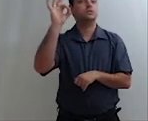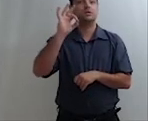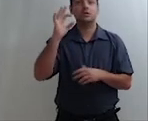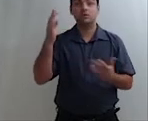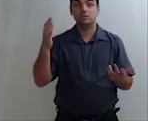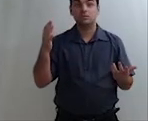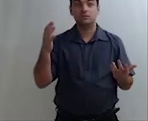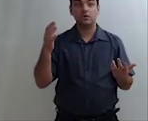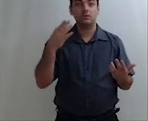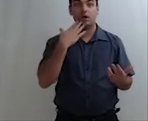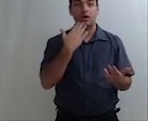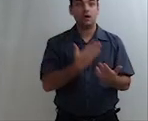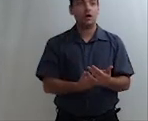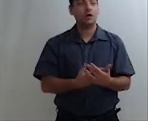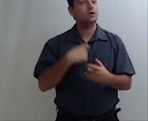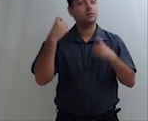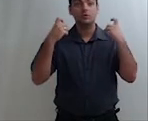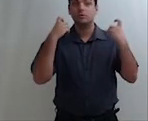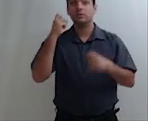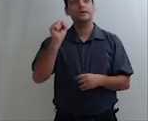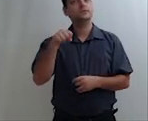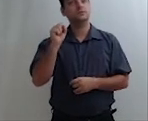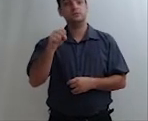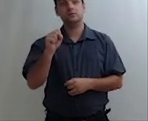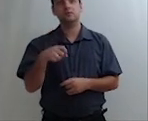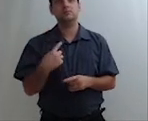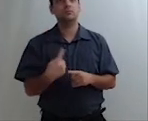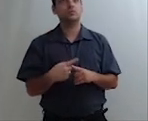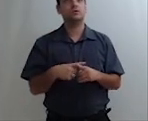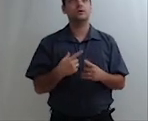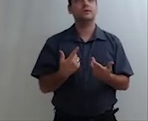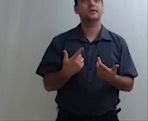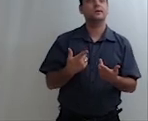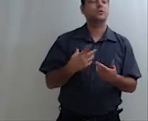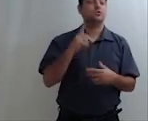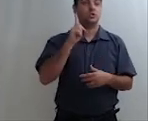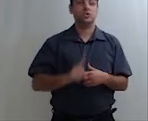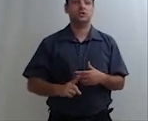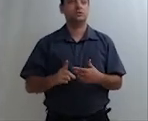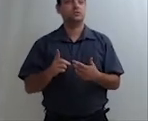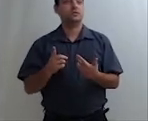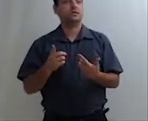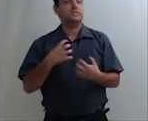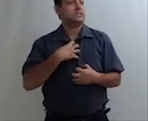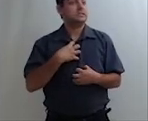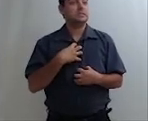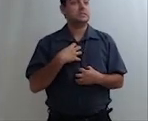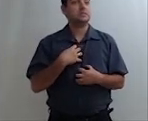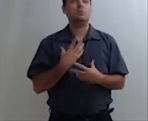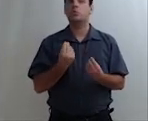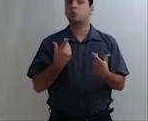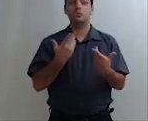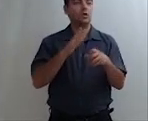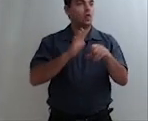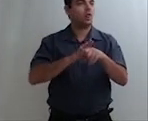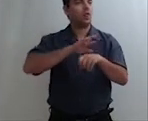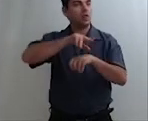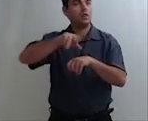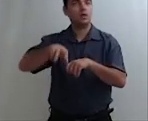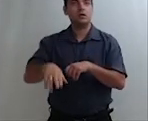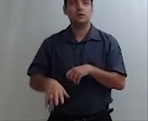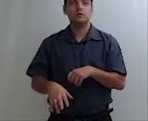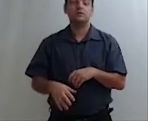alarma que nos preocupa que exige do operador do direito uma atenção especial e vossas excelências nos